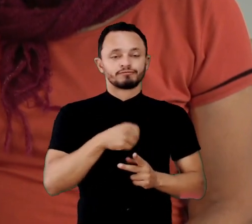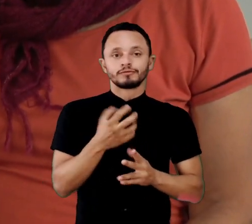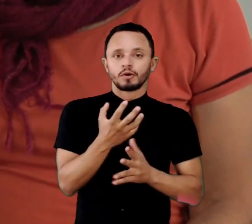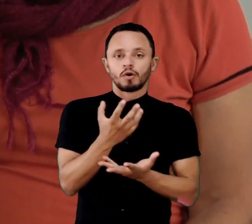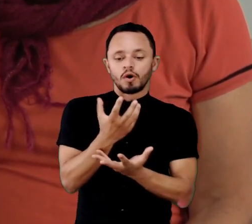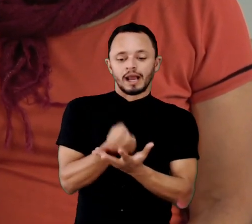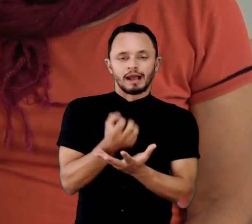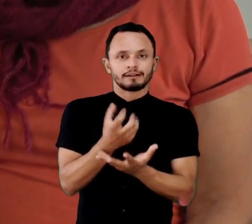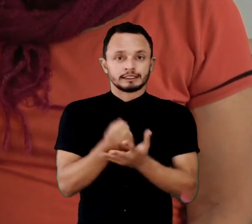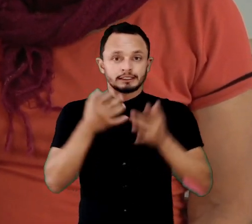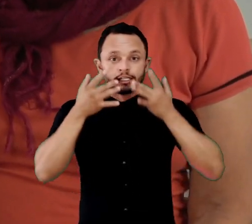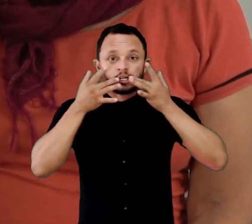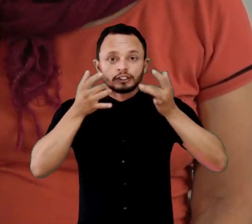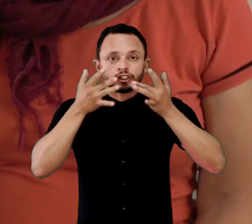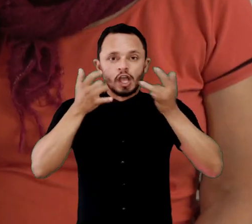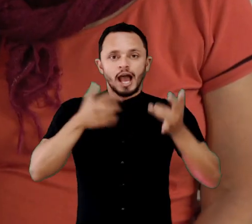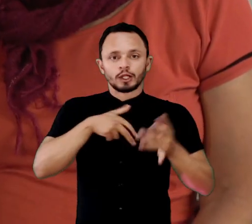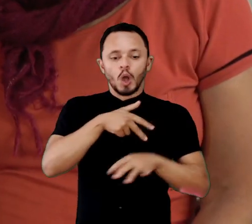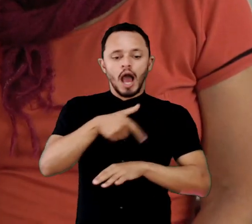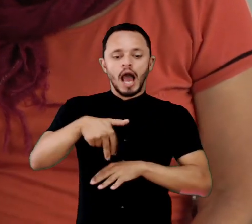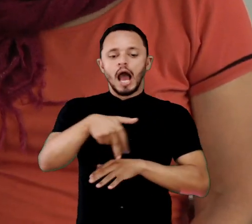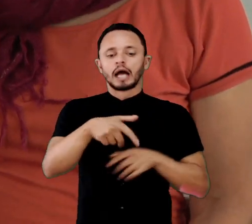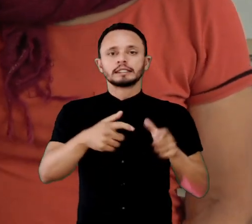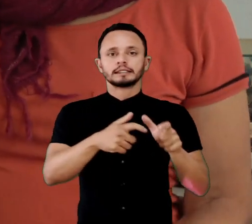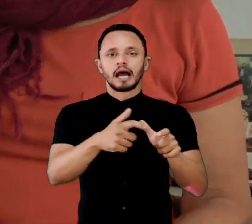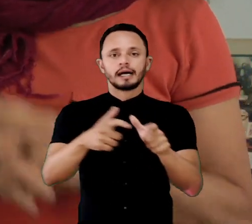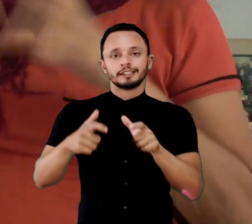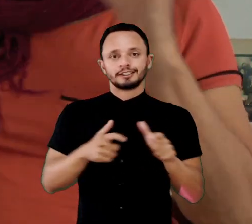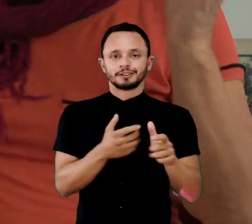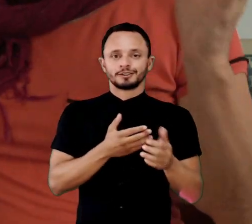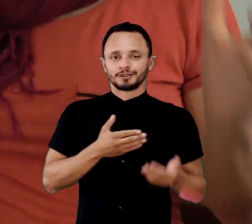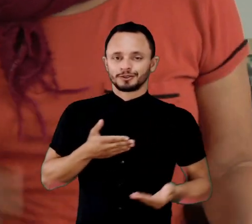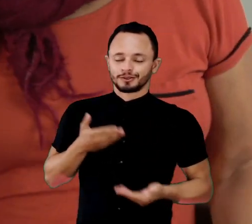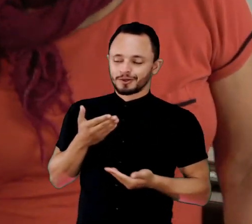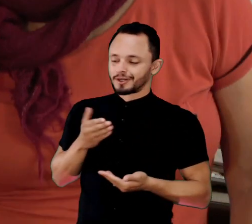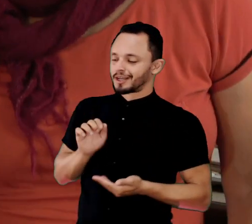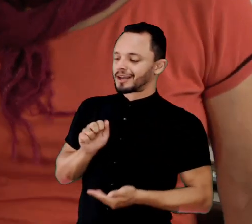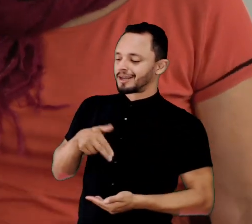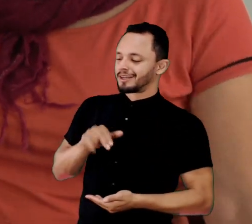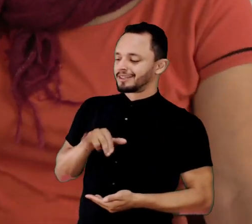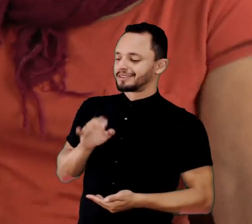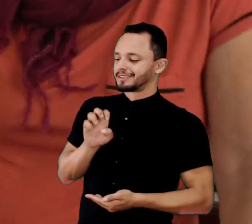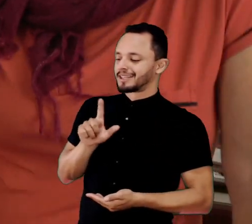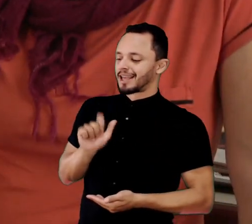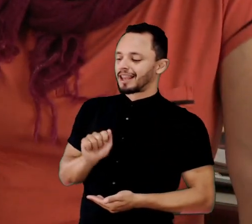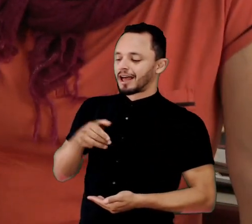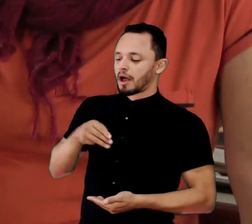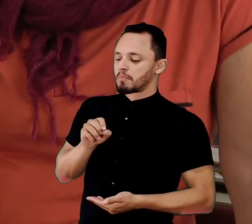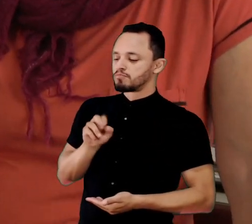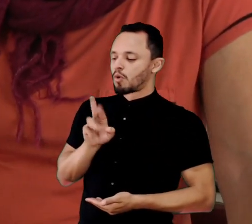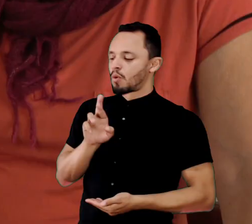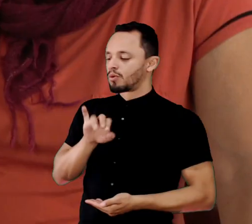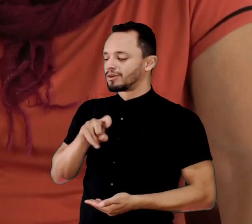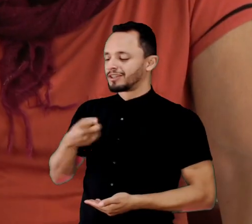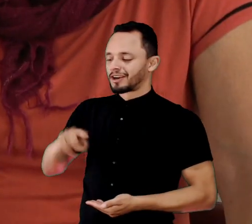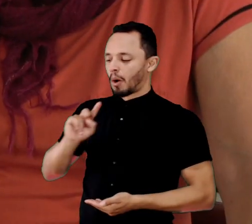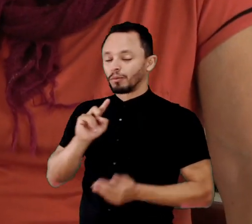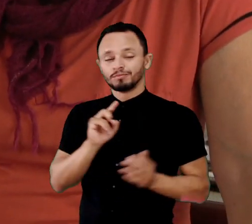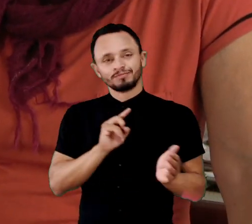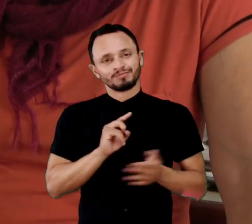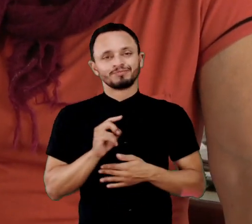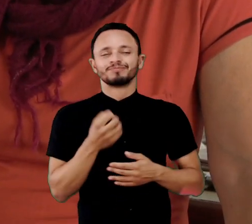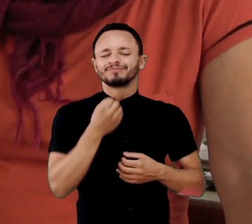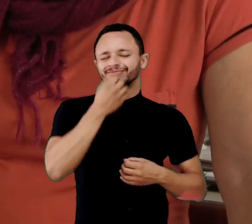entrevista sobre o Grupo Teatro Andante com a senhora Ângela Mourão. Uhul! Muito Olá. bem. Bom, aí a gente começa